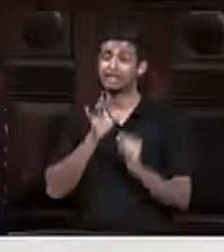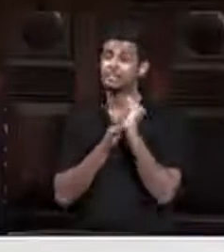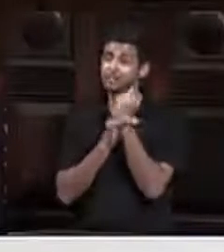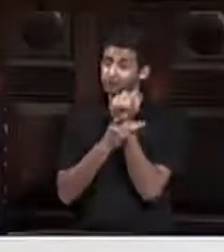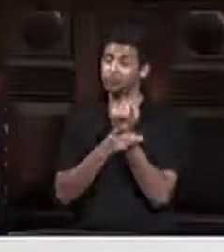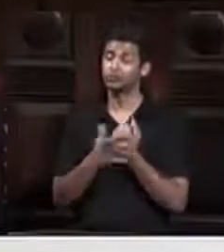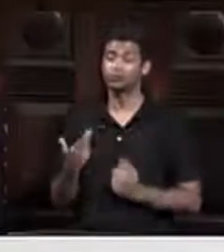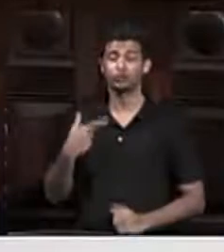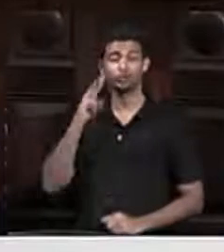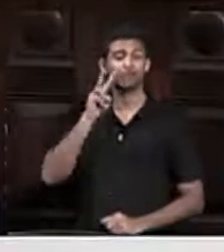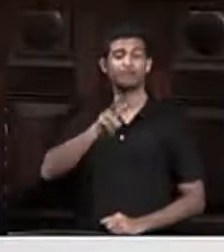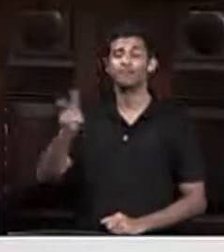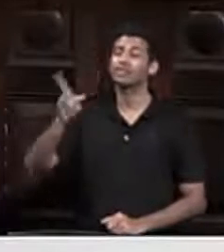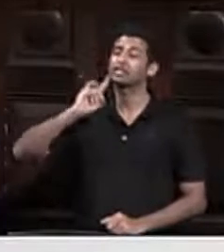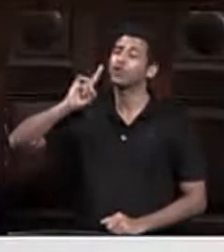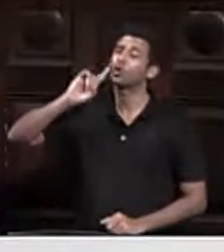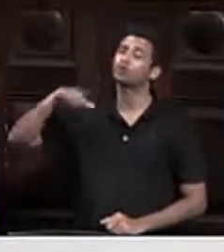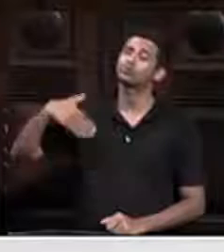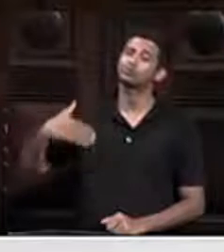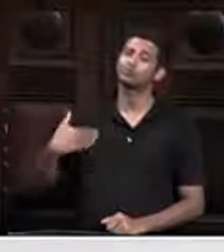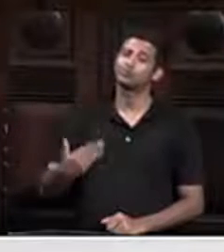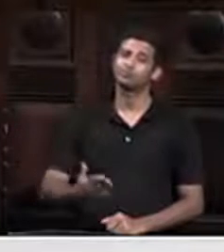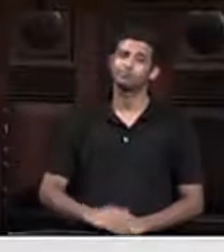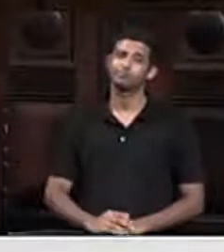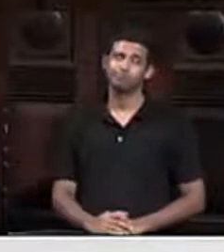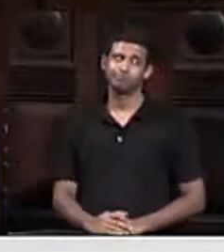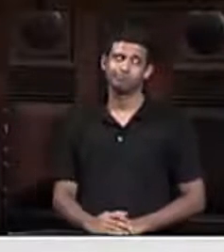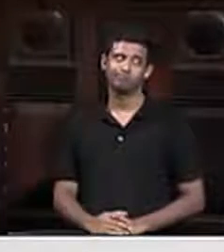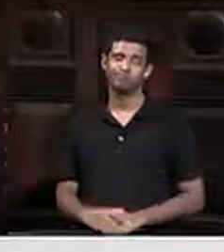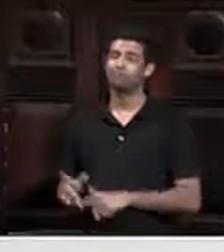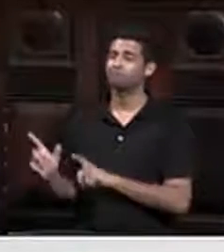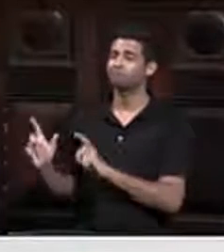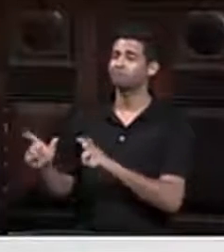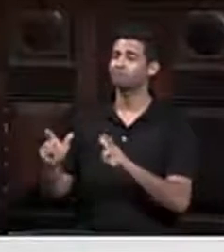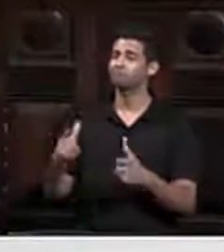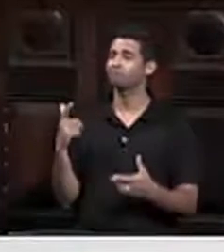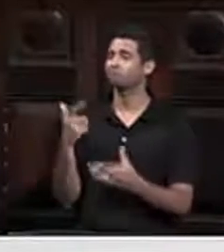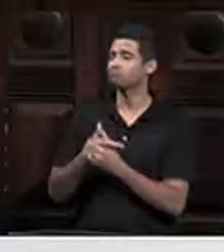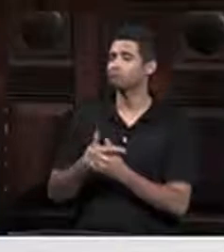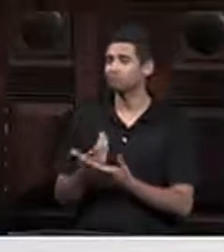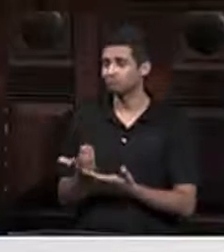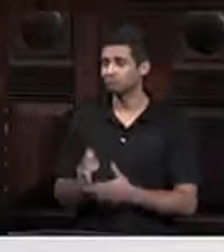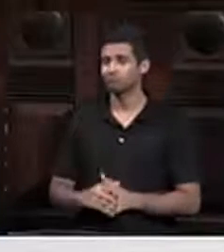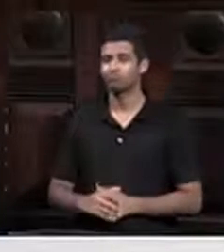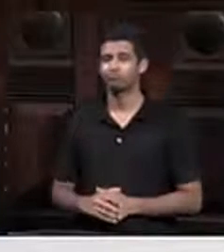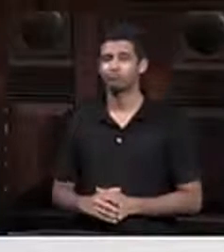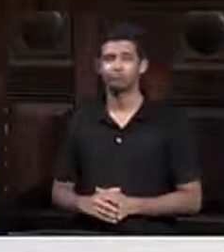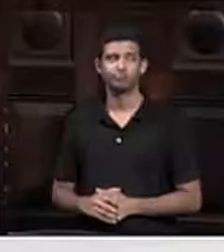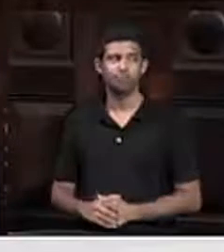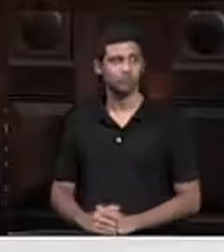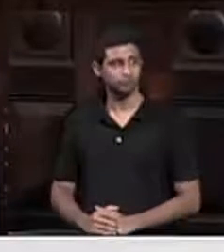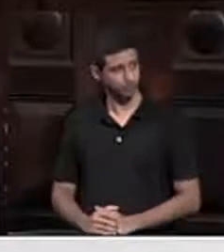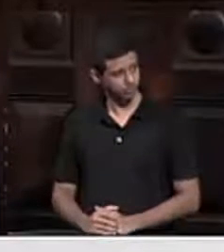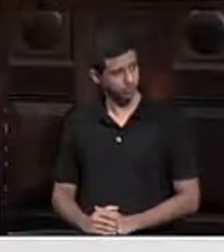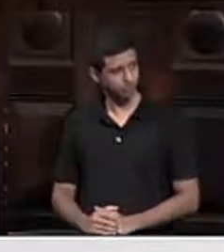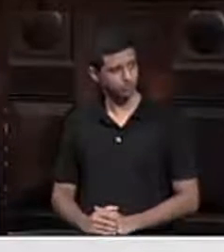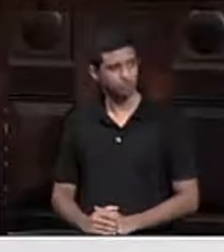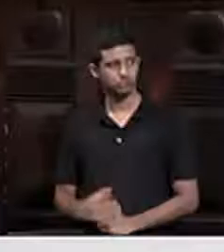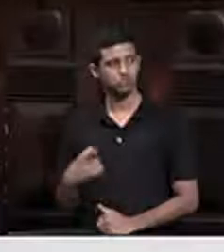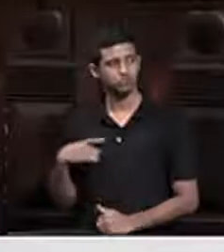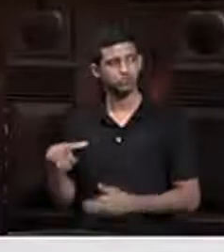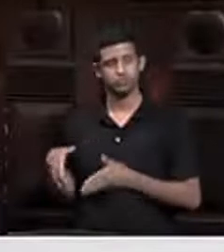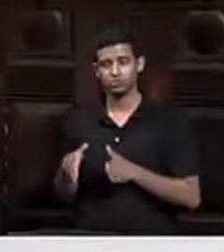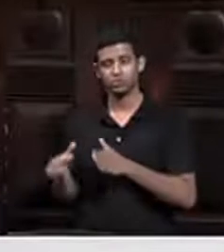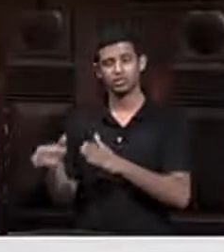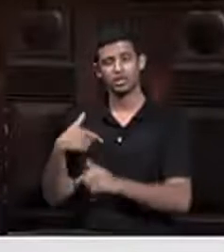aí, no dia a dia. Colocar um tanque na beira da estrada dizendo que